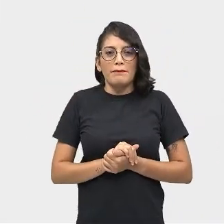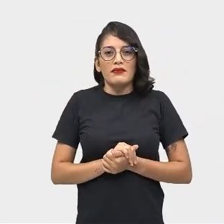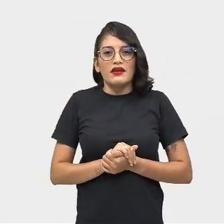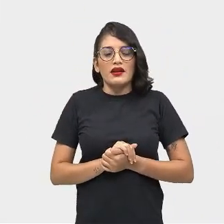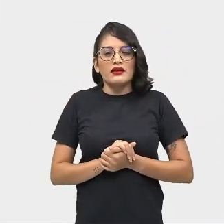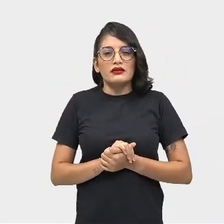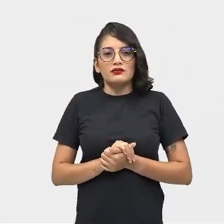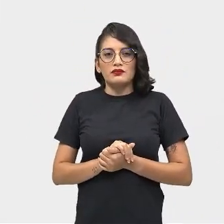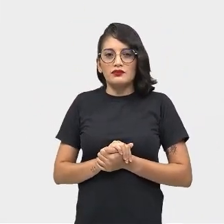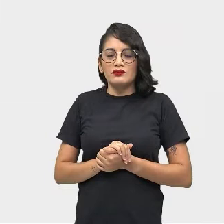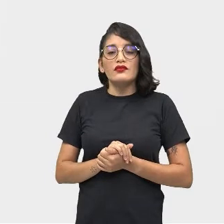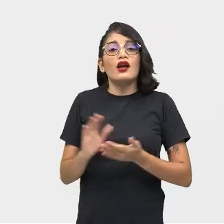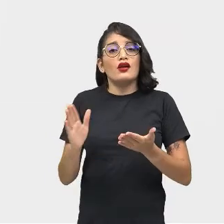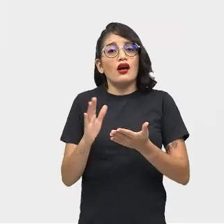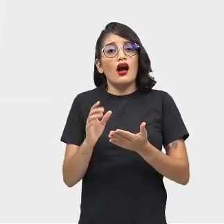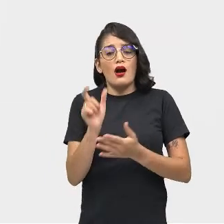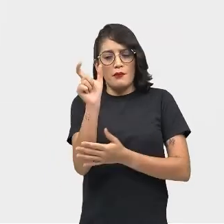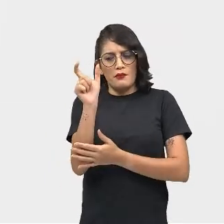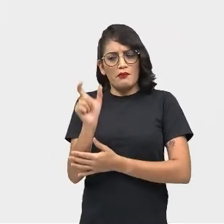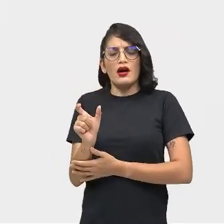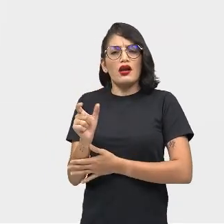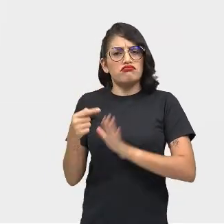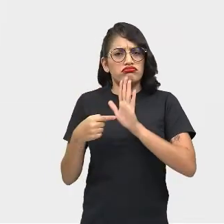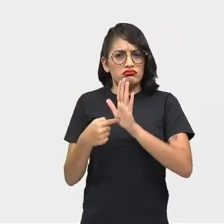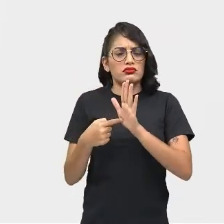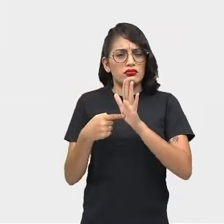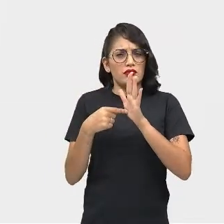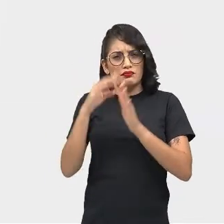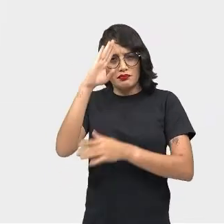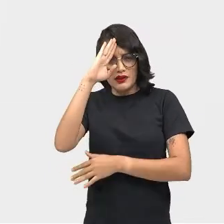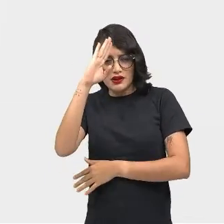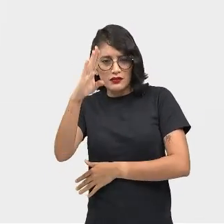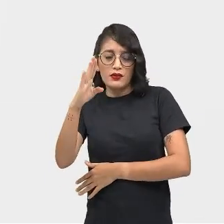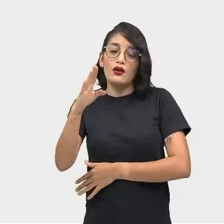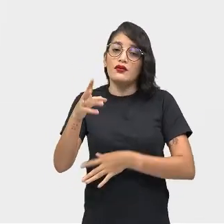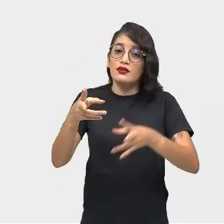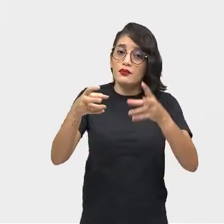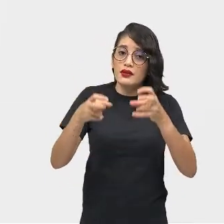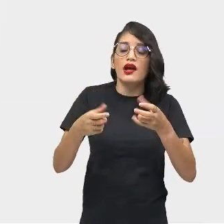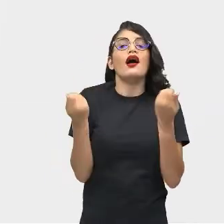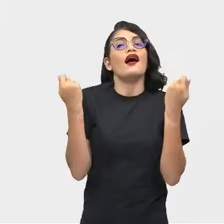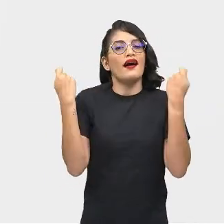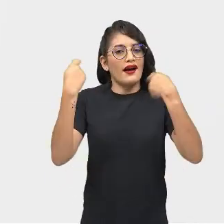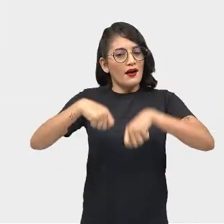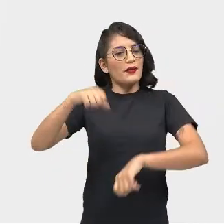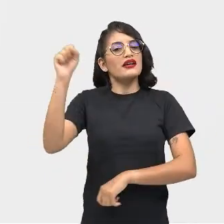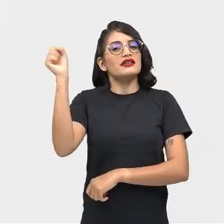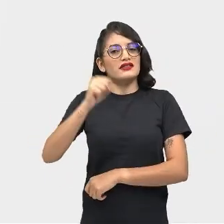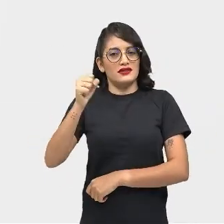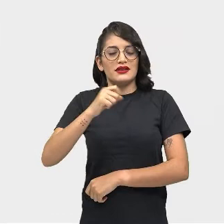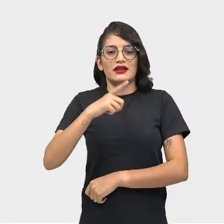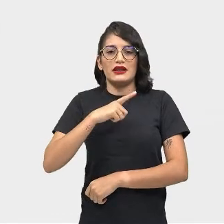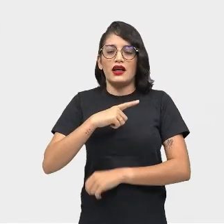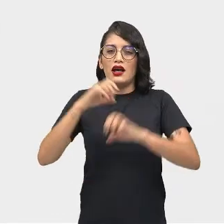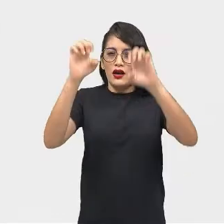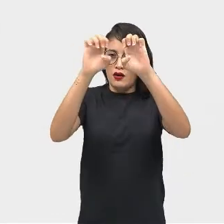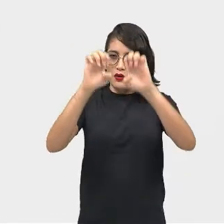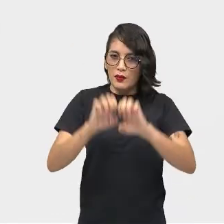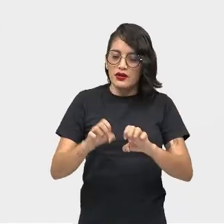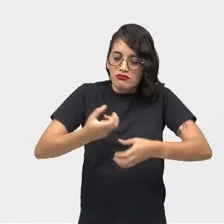abrasadora, nós destacamos algumas palavras, que é para que você observe que é possível sim nós termos ali uma